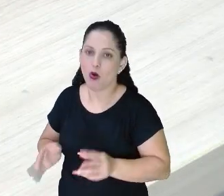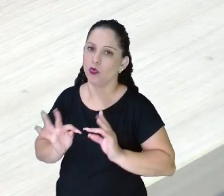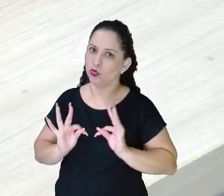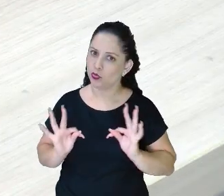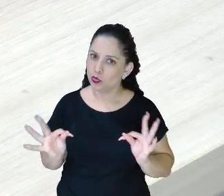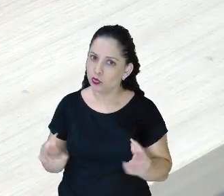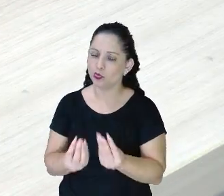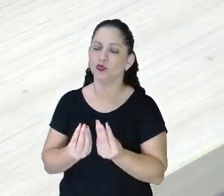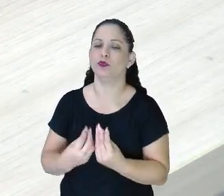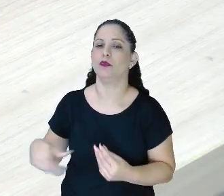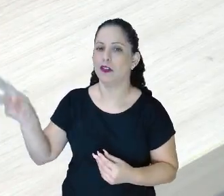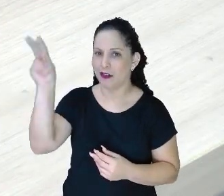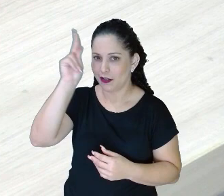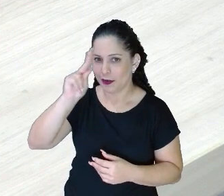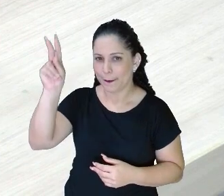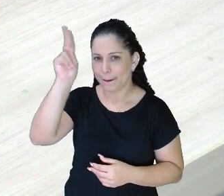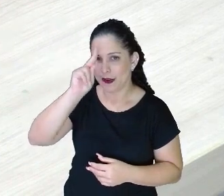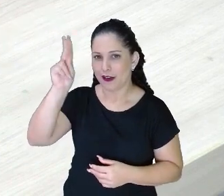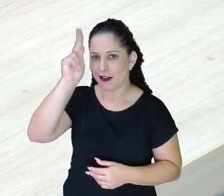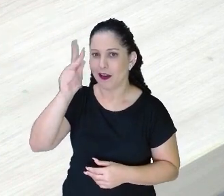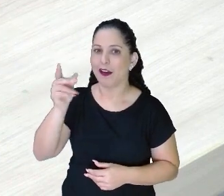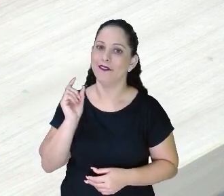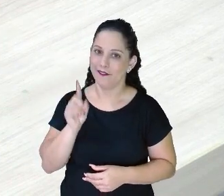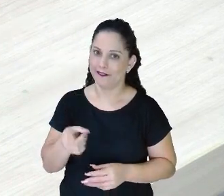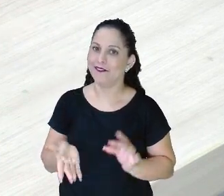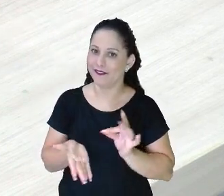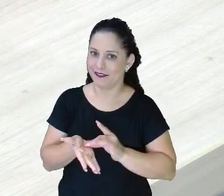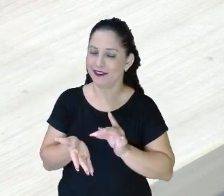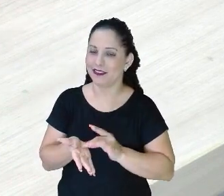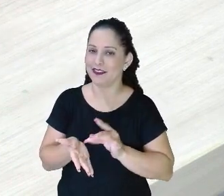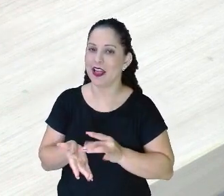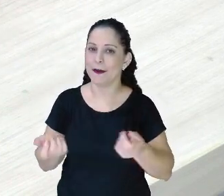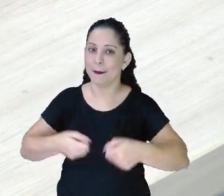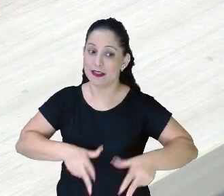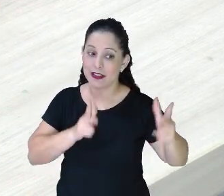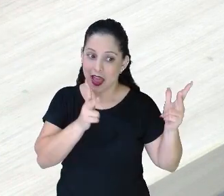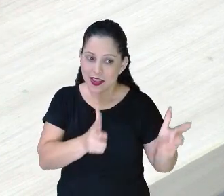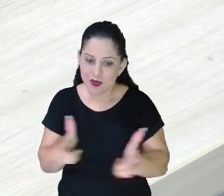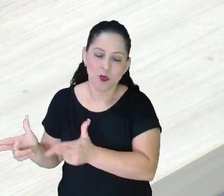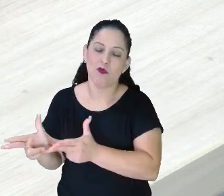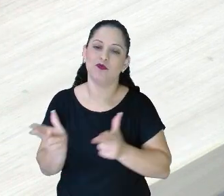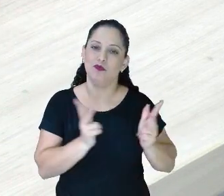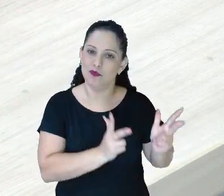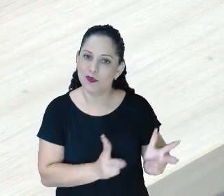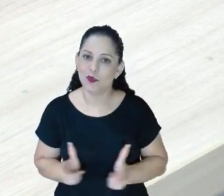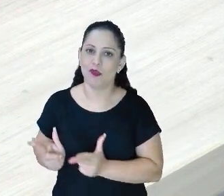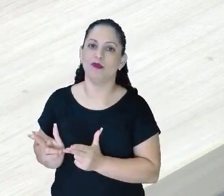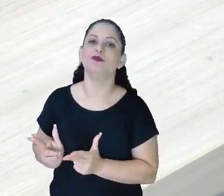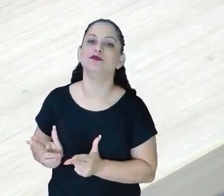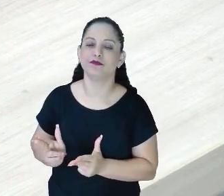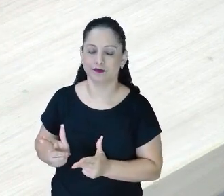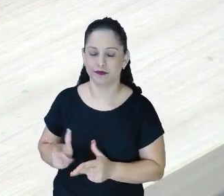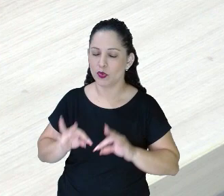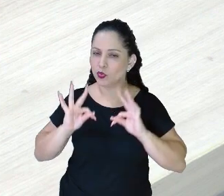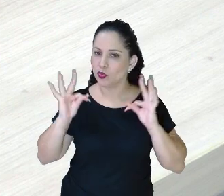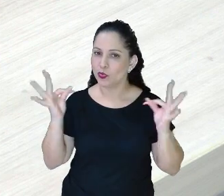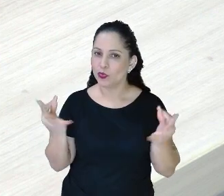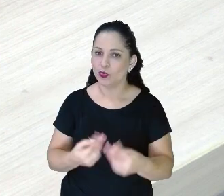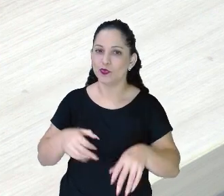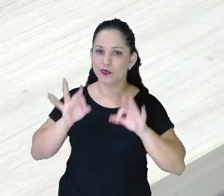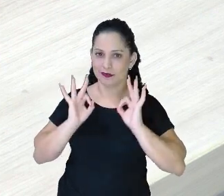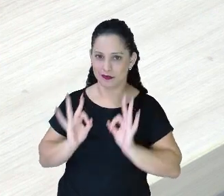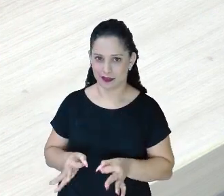Lembra daquela conta que ninguém quer pagar mais. Tem que pagar de forma igual, certo?